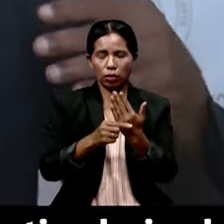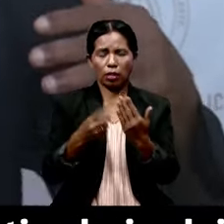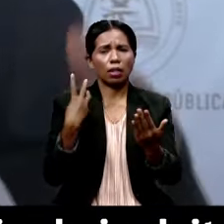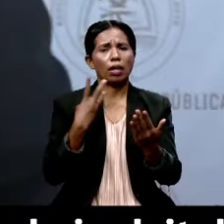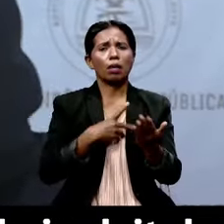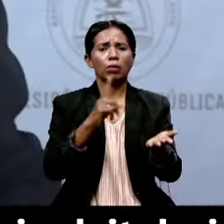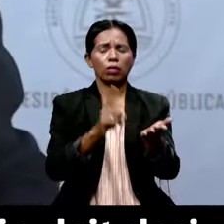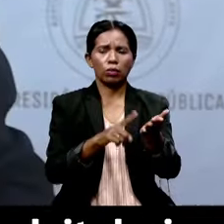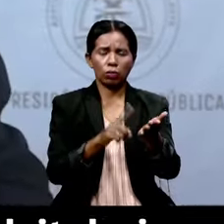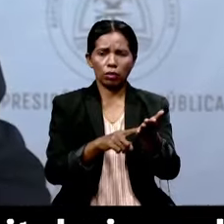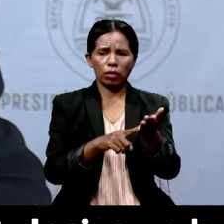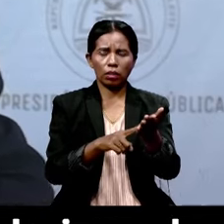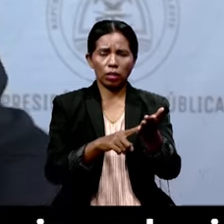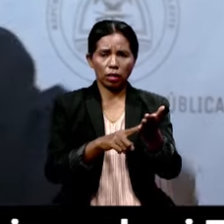Canabá,